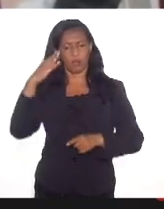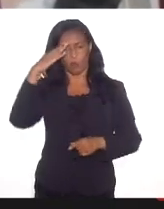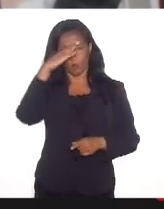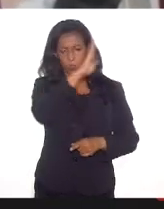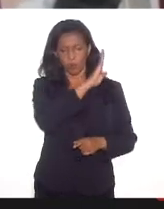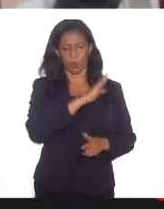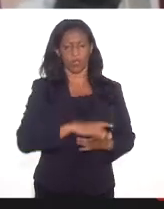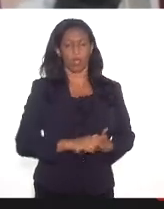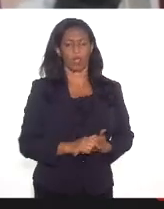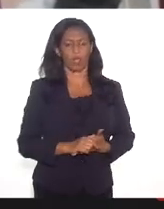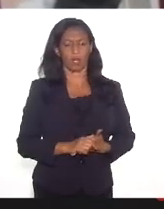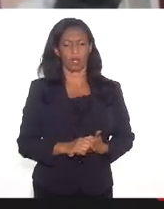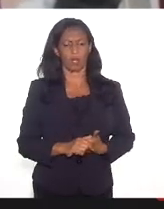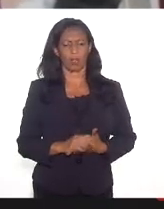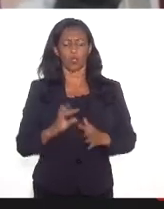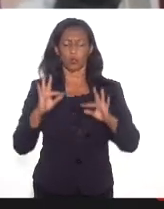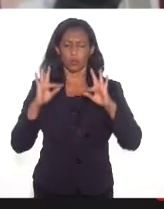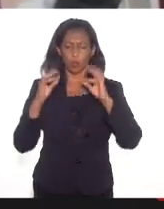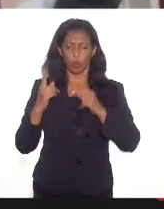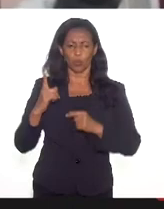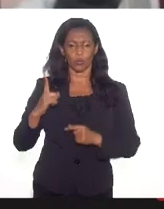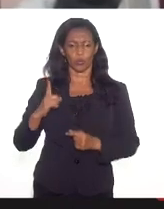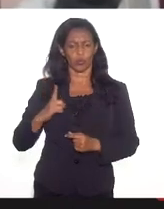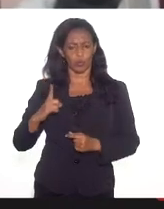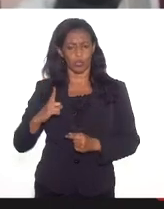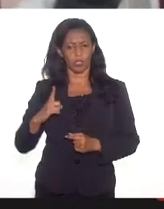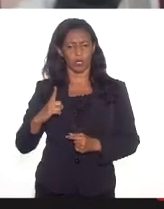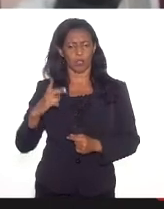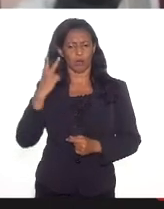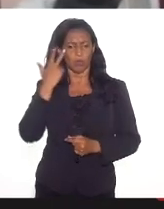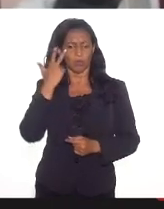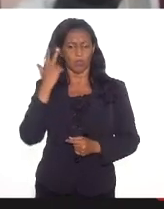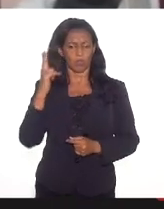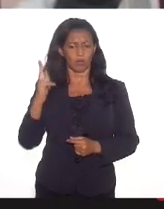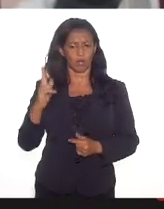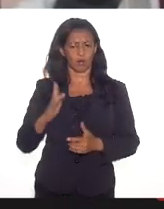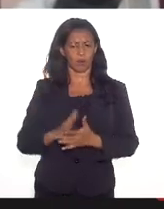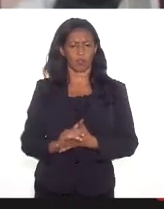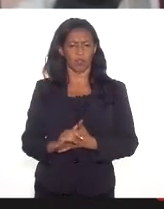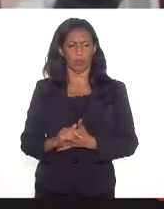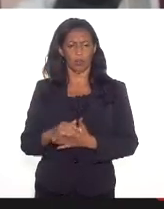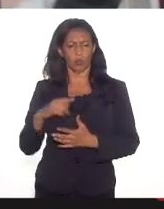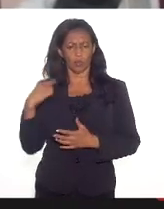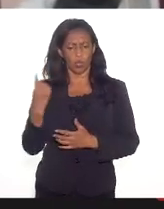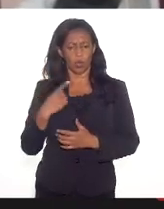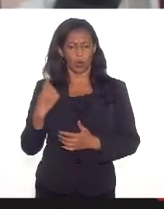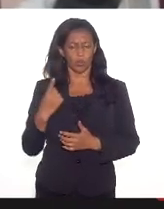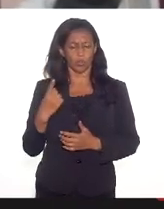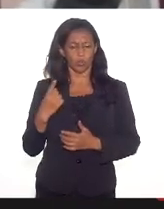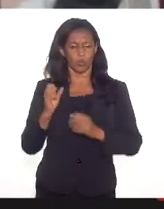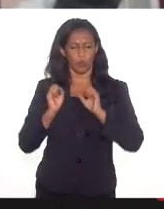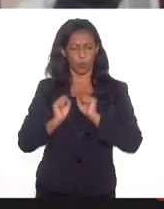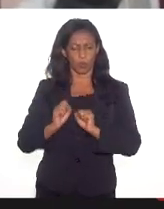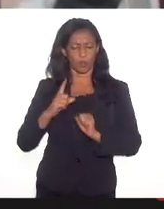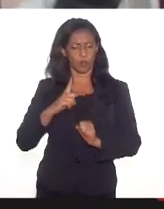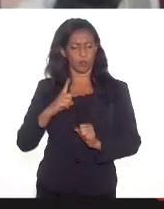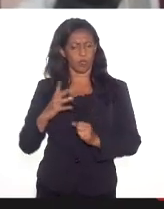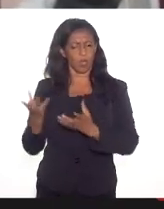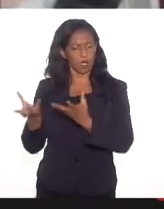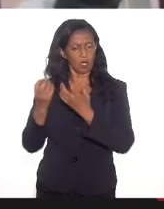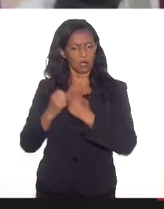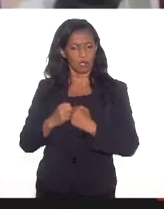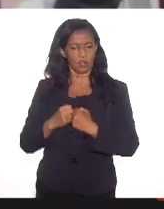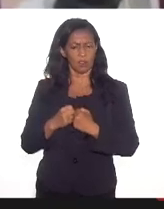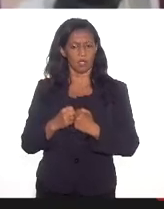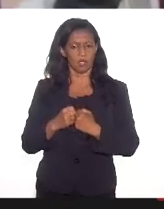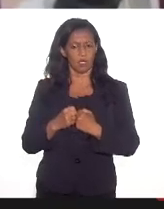obviamente os que temos mais colaboraremos para que nós próprios e todo o tema tenham para receber que